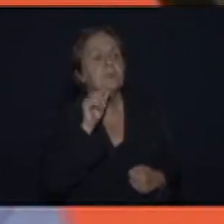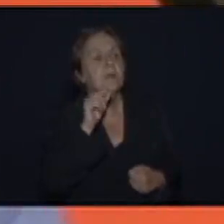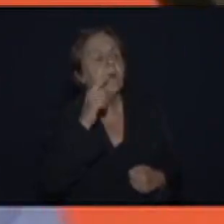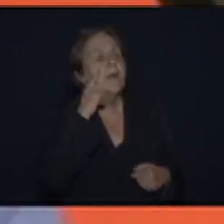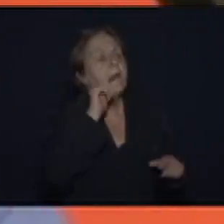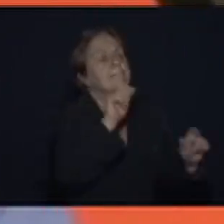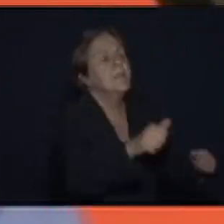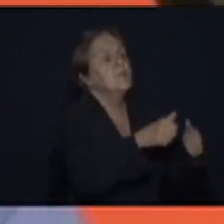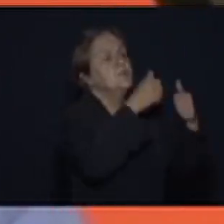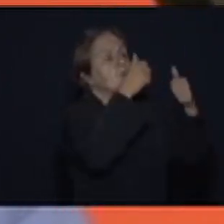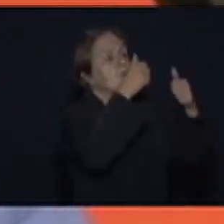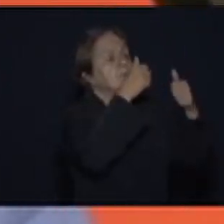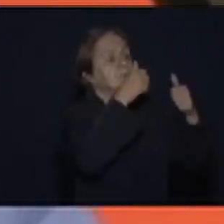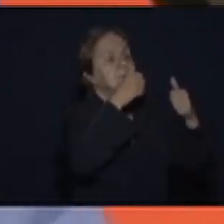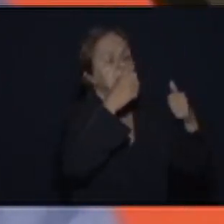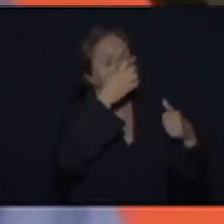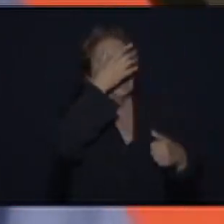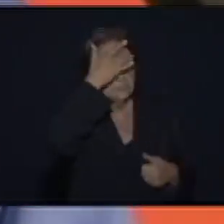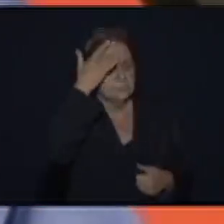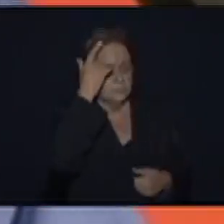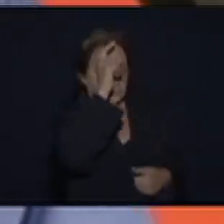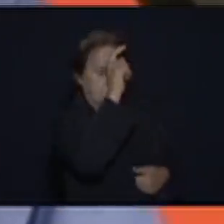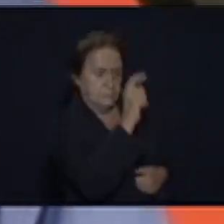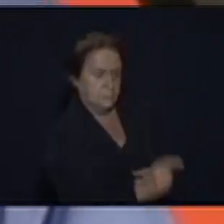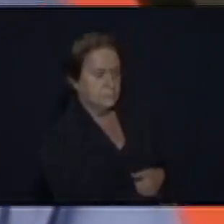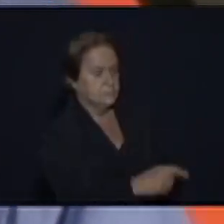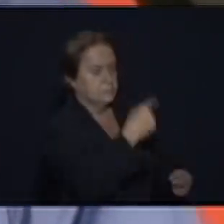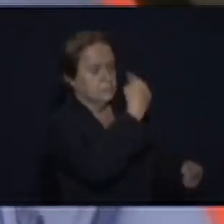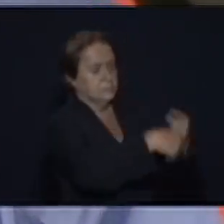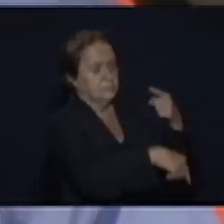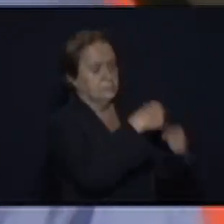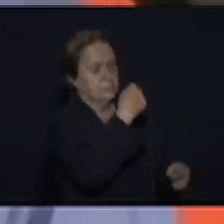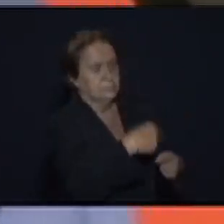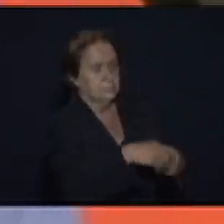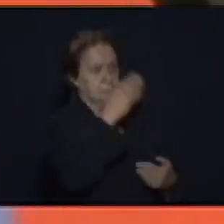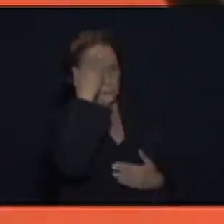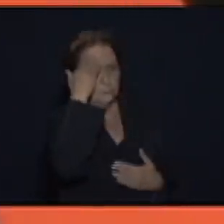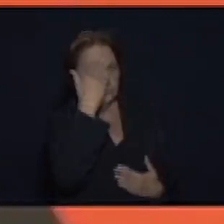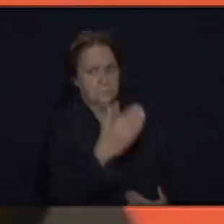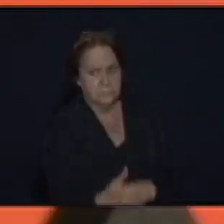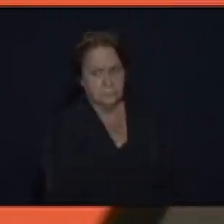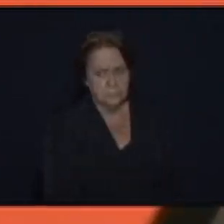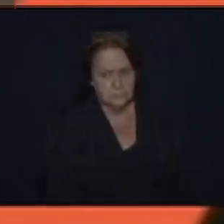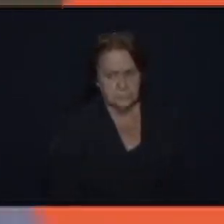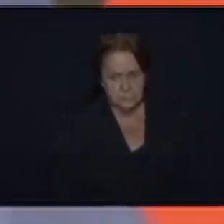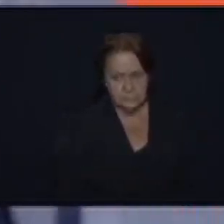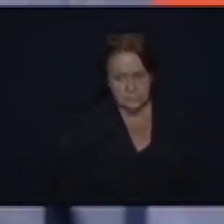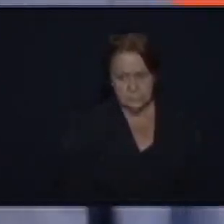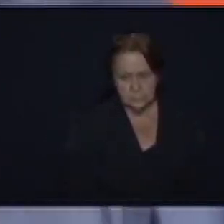para melhoria da Cidadania e da qualidade política no país muito obrigado